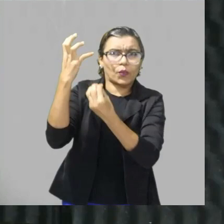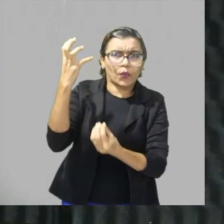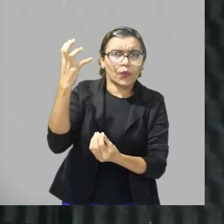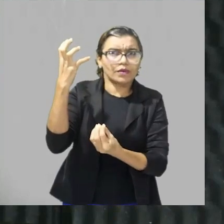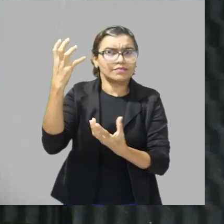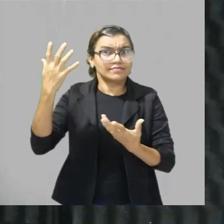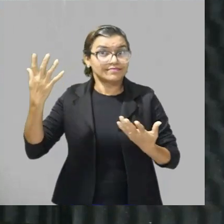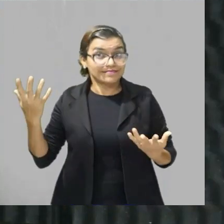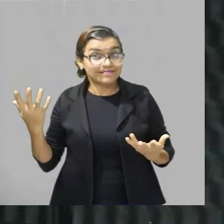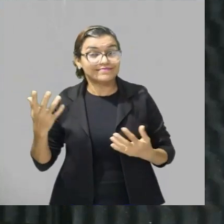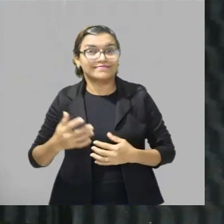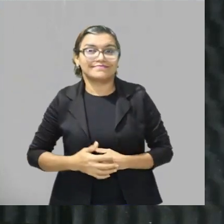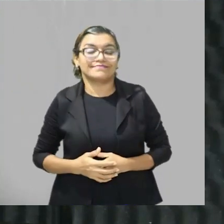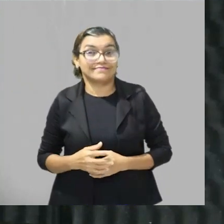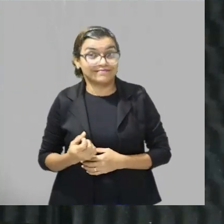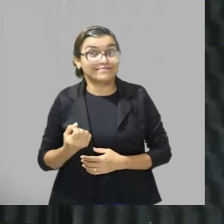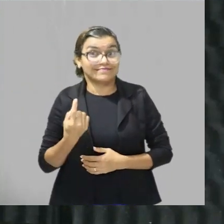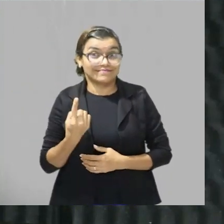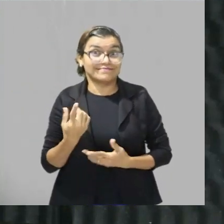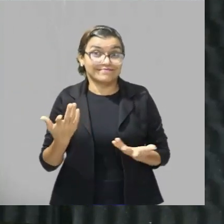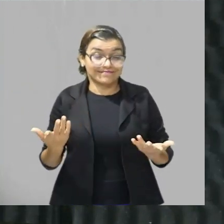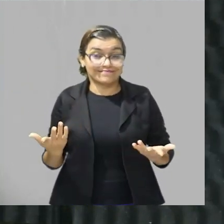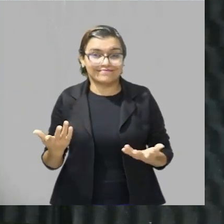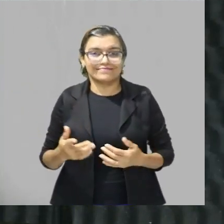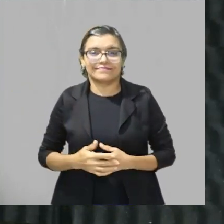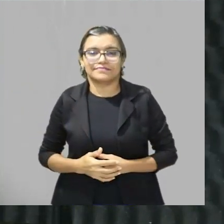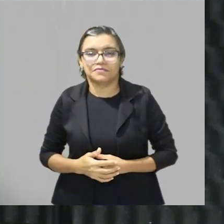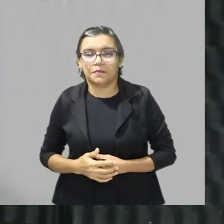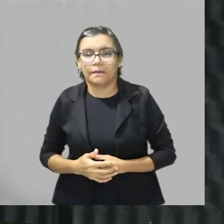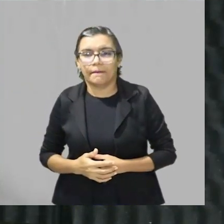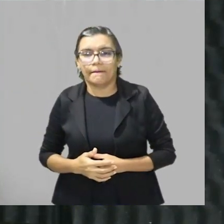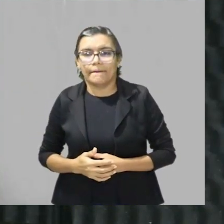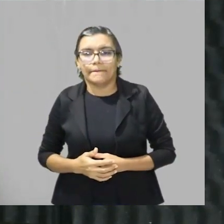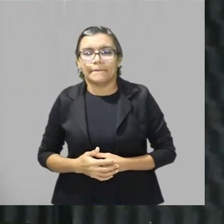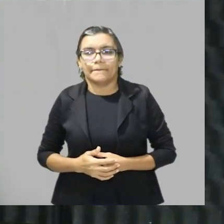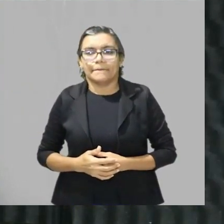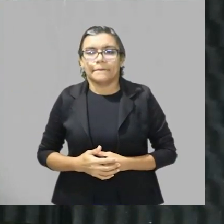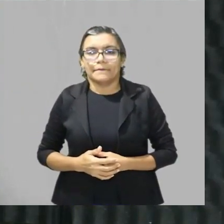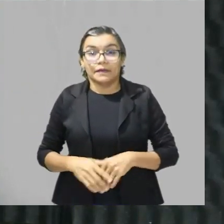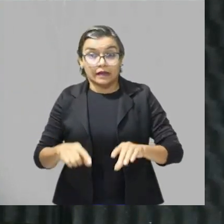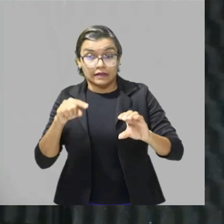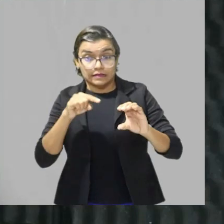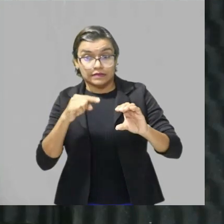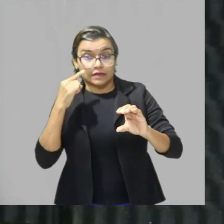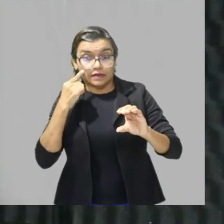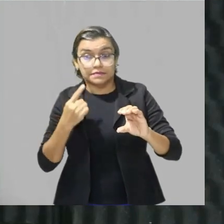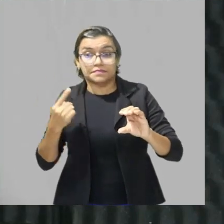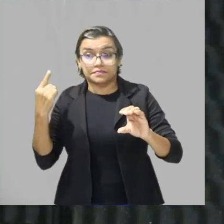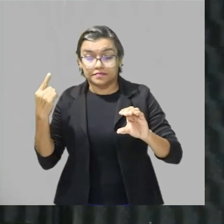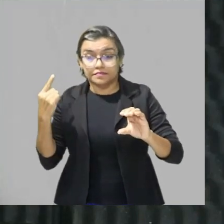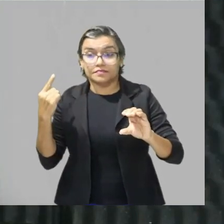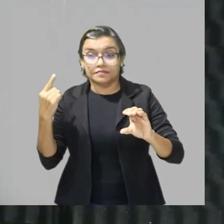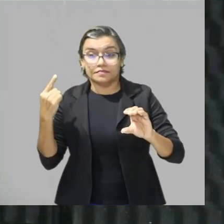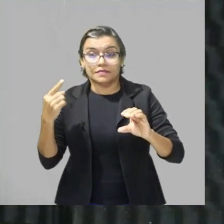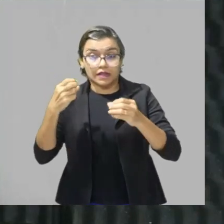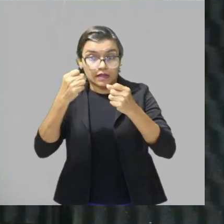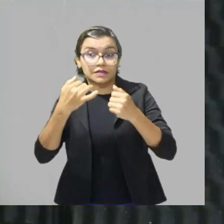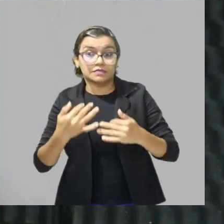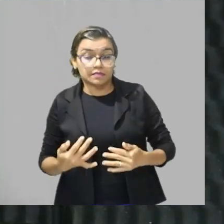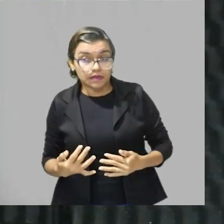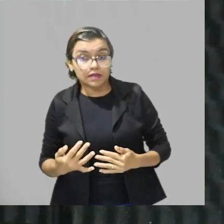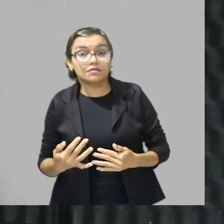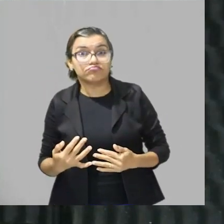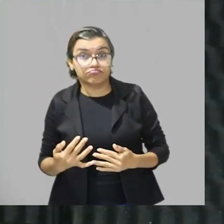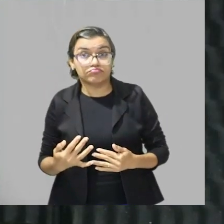interessante formulação de potes proposição de fotos justificativa a partir de